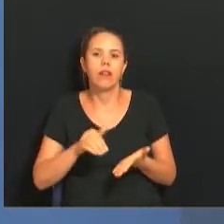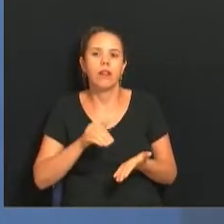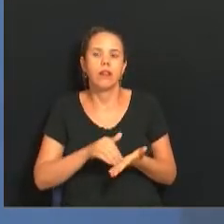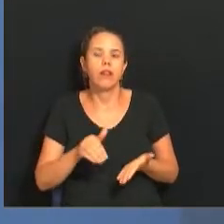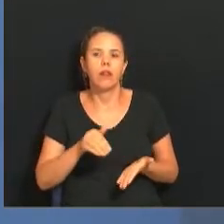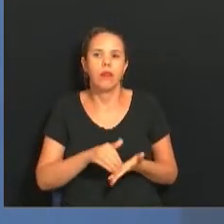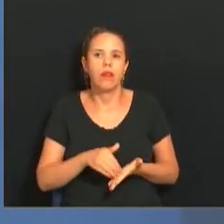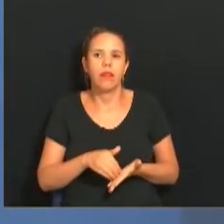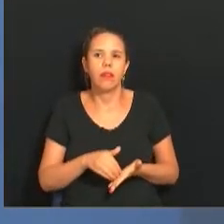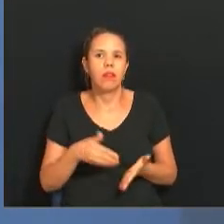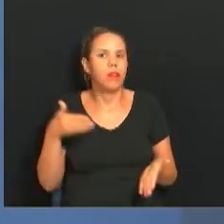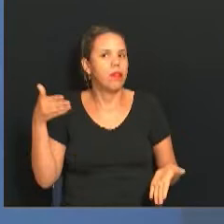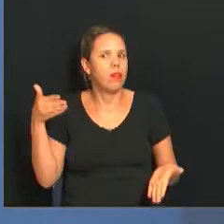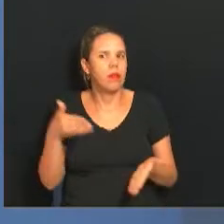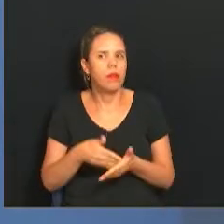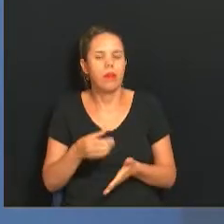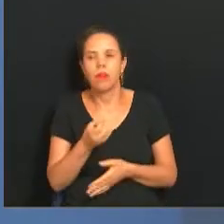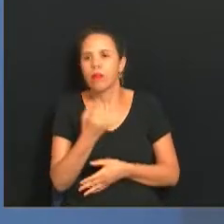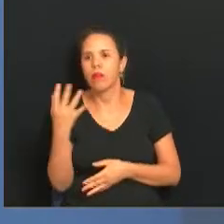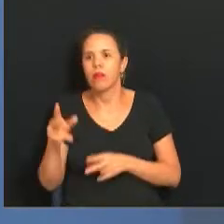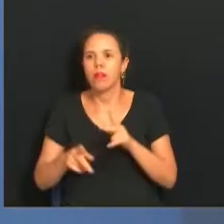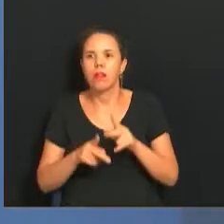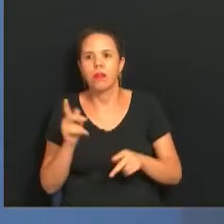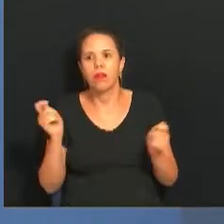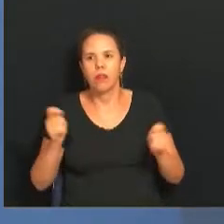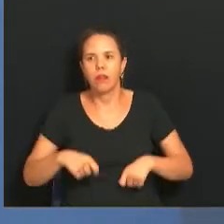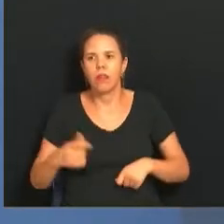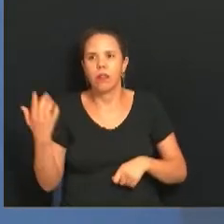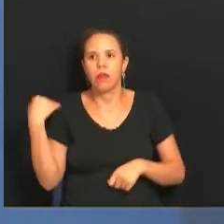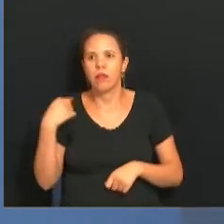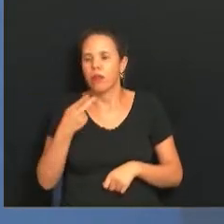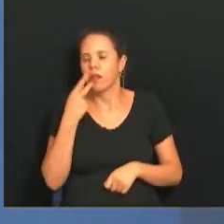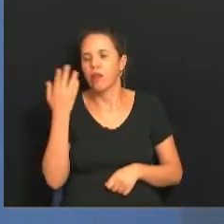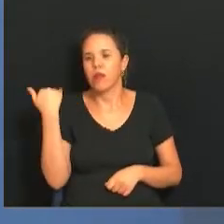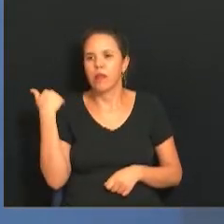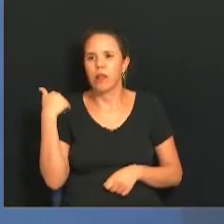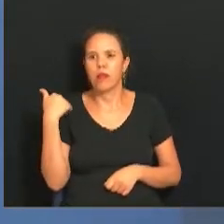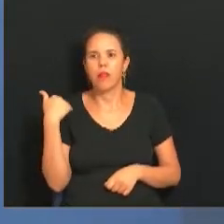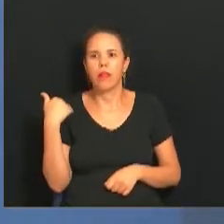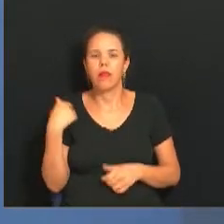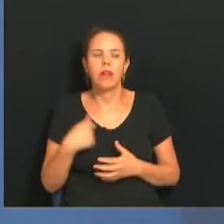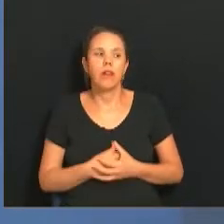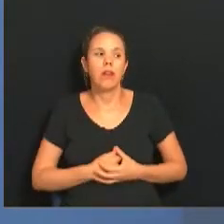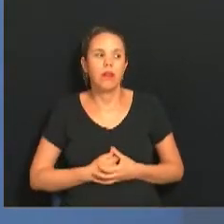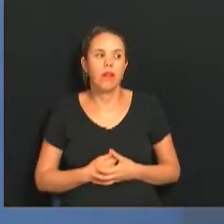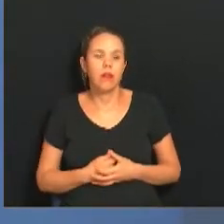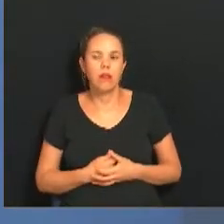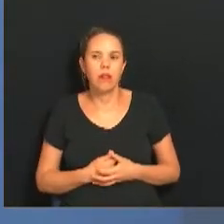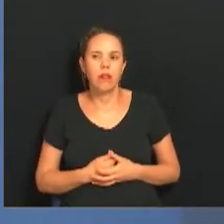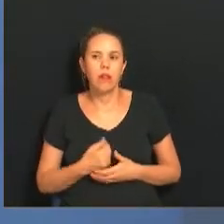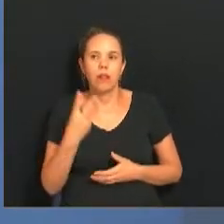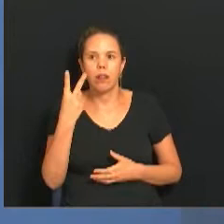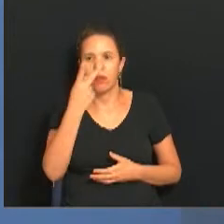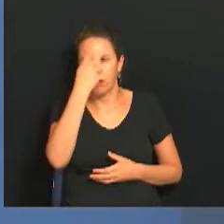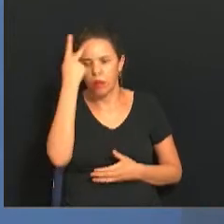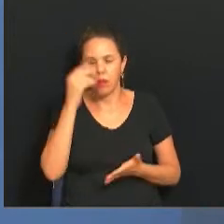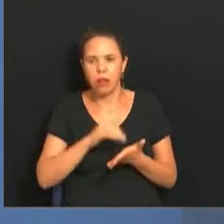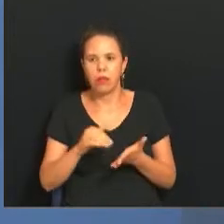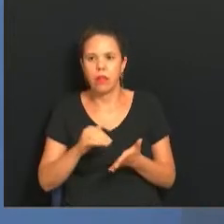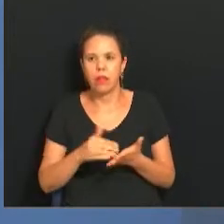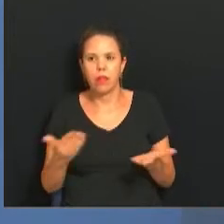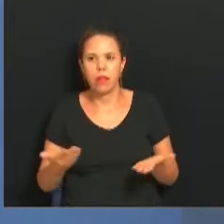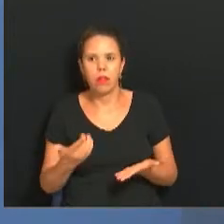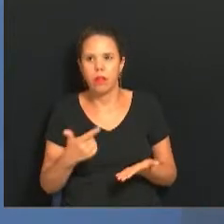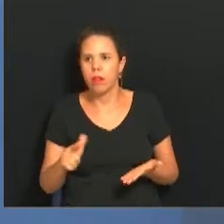sem limitação, né, que já havia sido vigorado na ocasião anterior, de apenas 2 pessoas por gabinete. Agora não